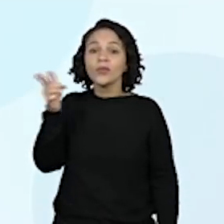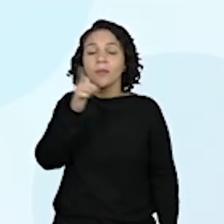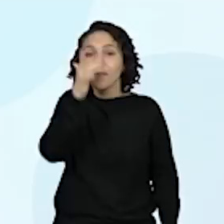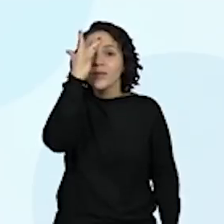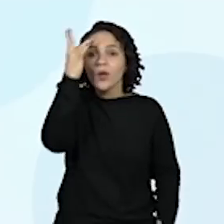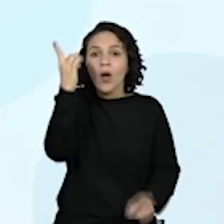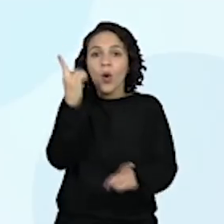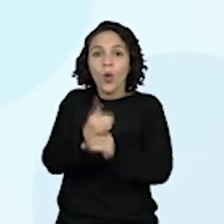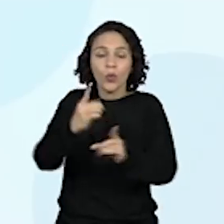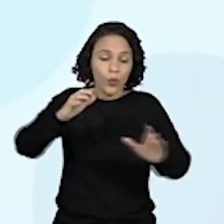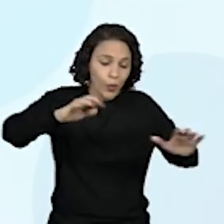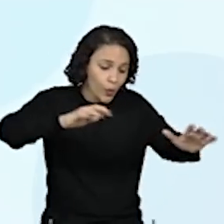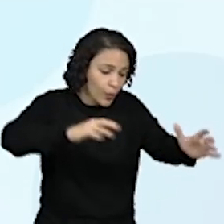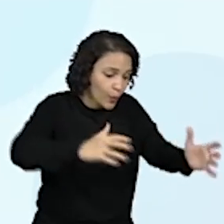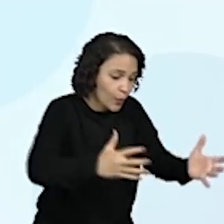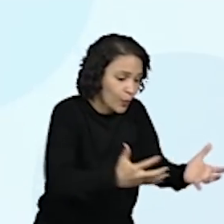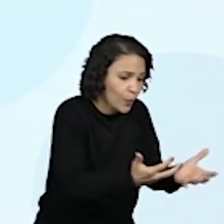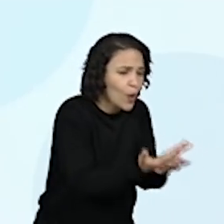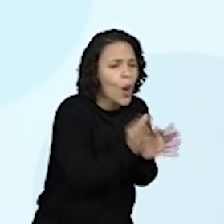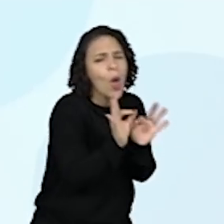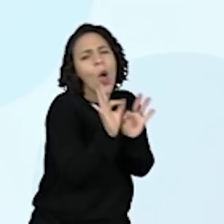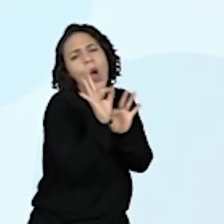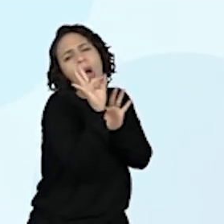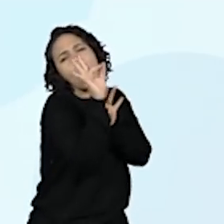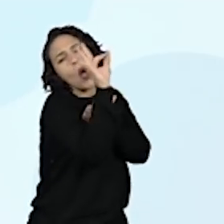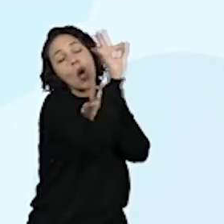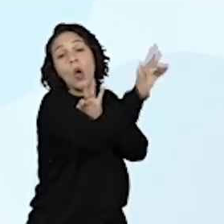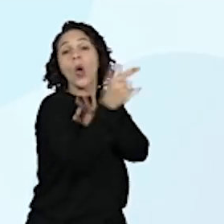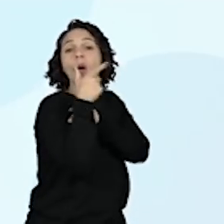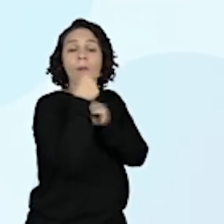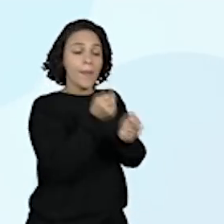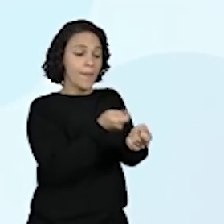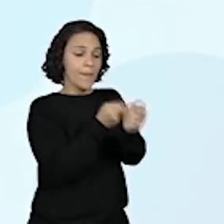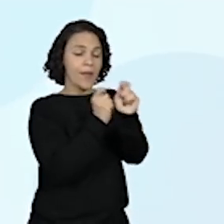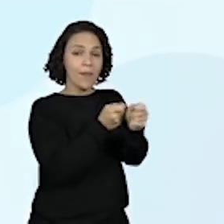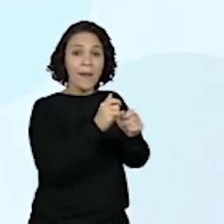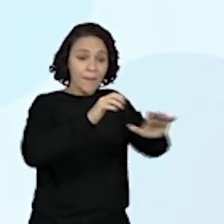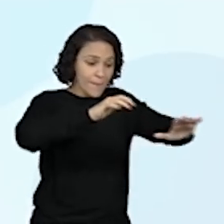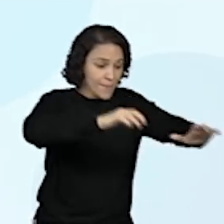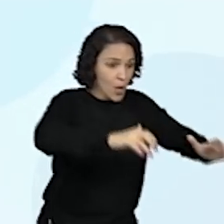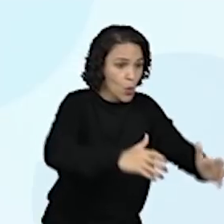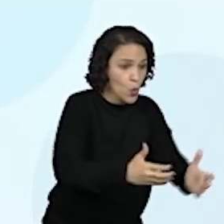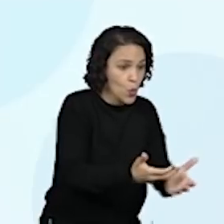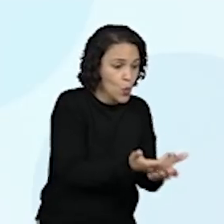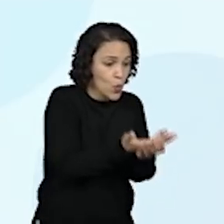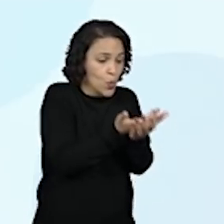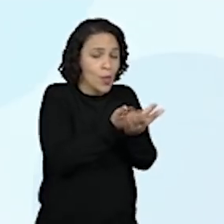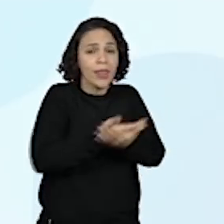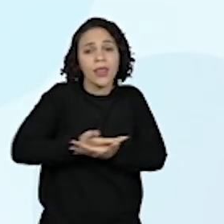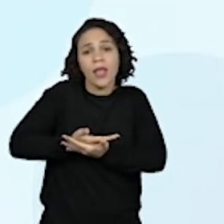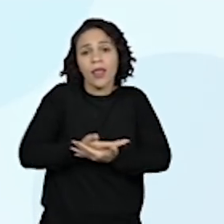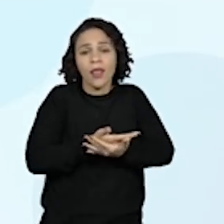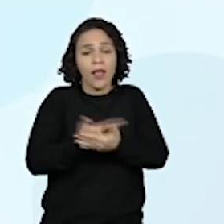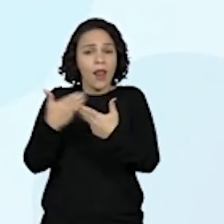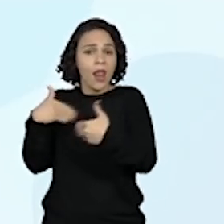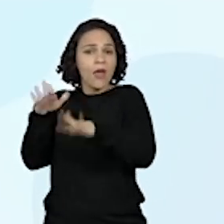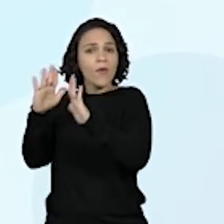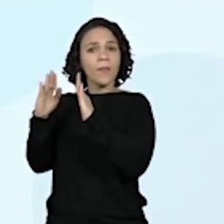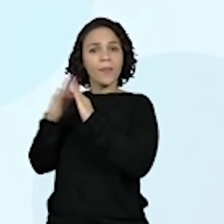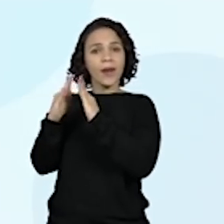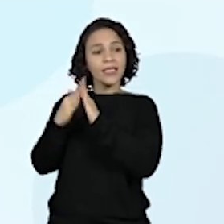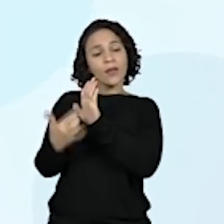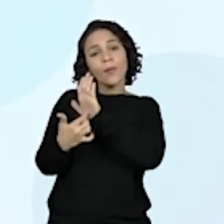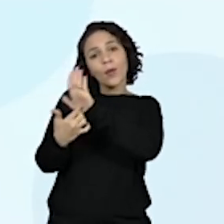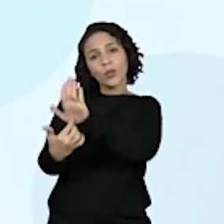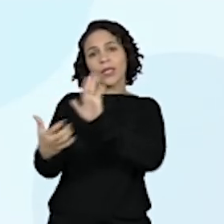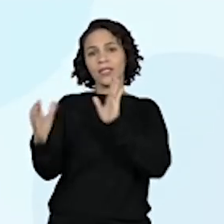recolhida. Bem longe dali, um pescador resgatou o bebê, levou-o para casa e o mostrou à